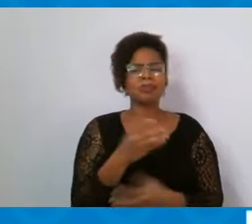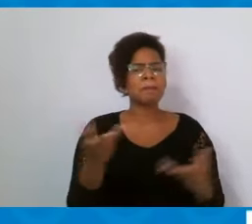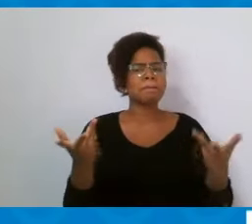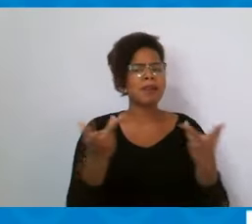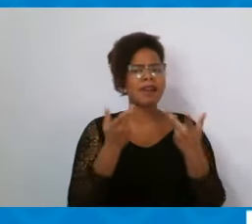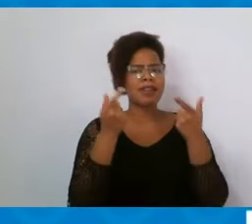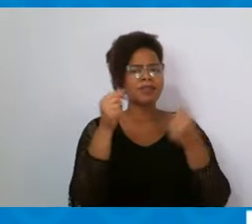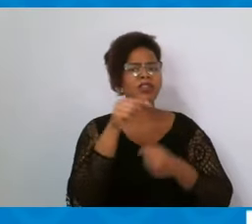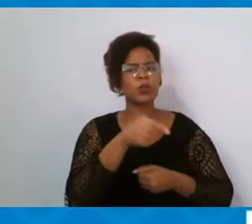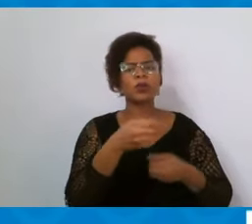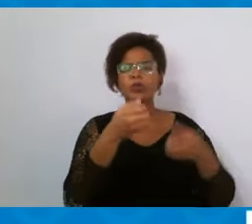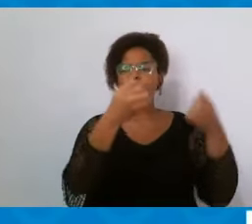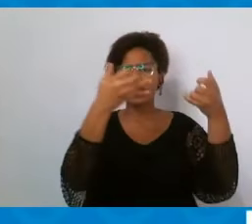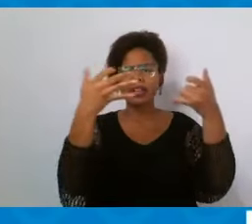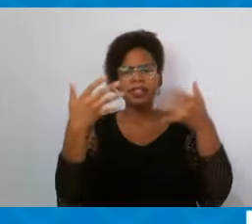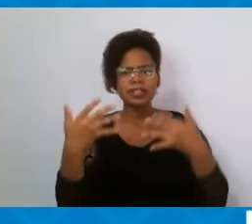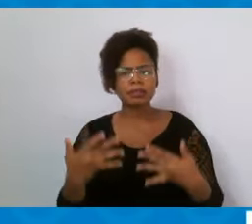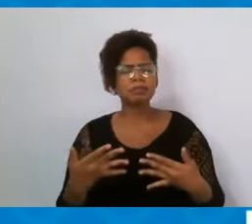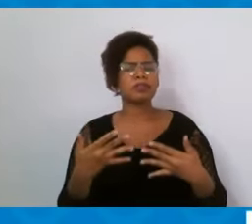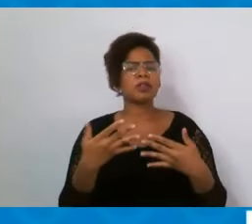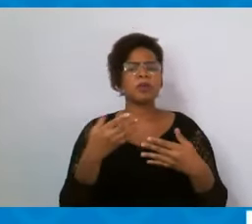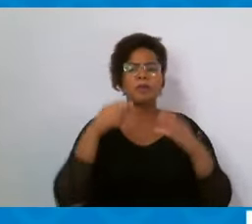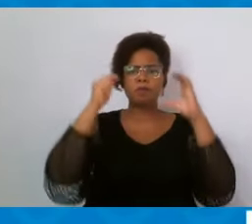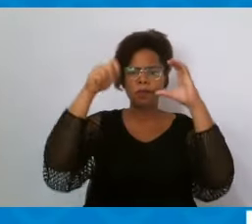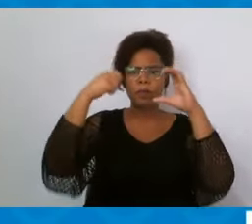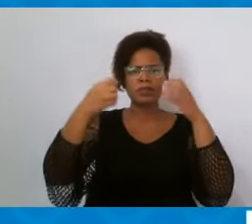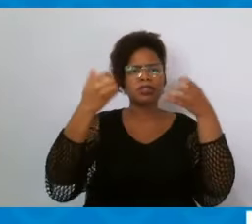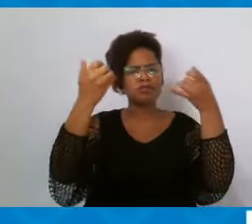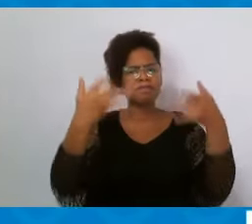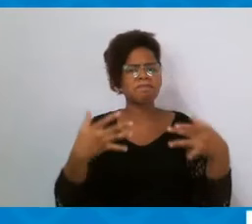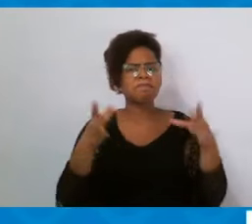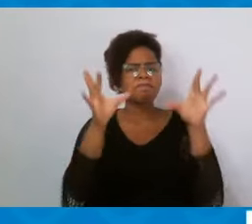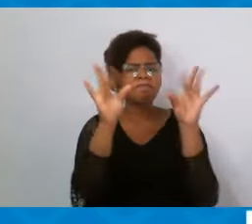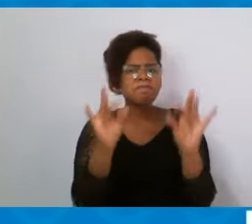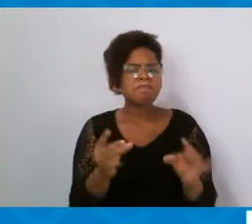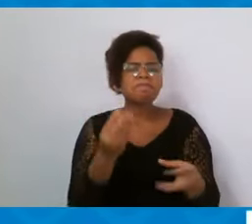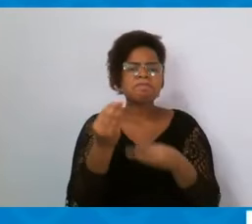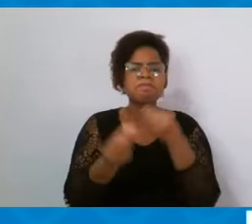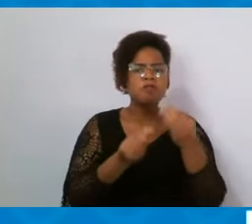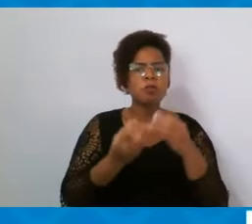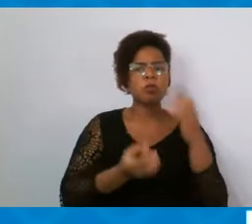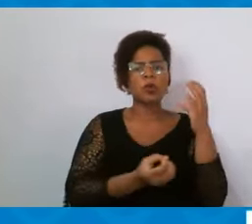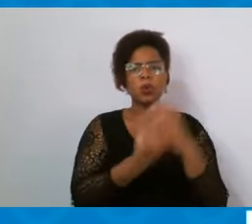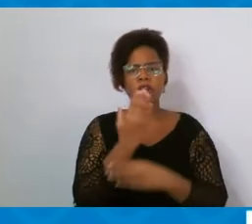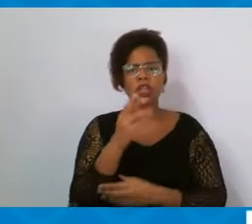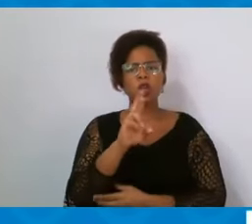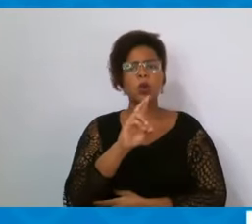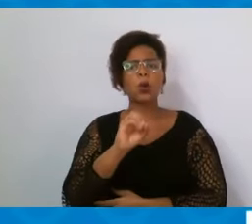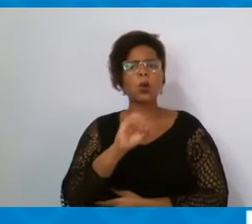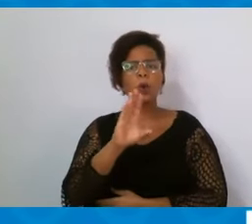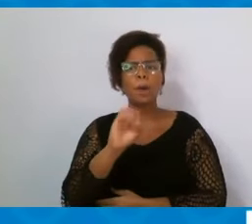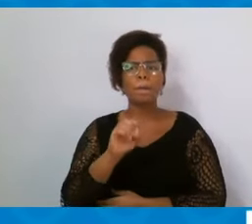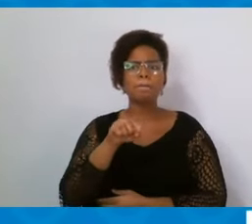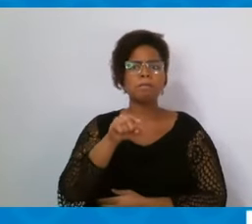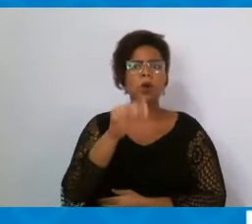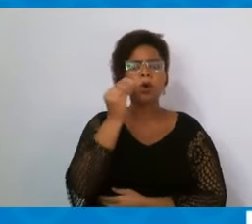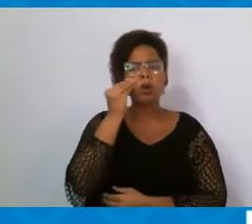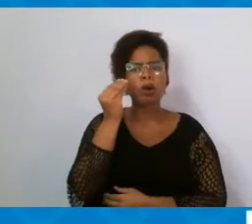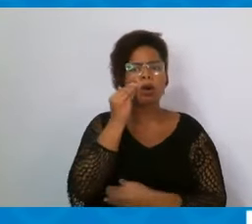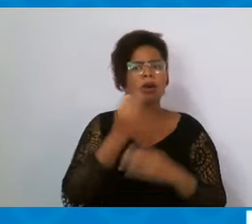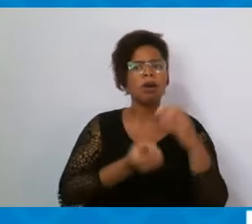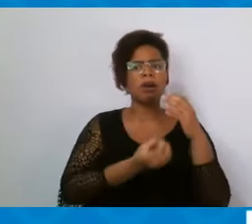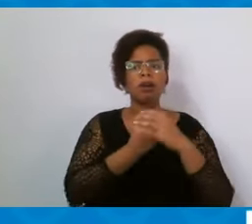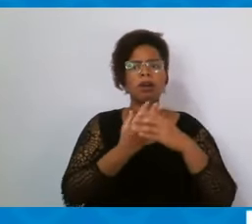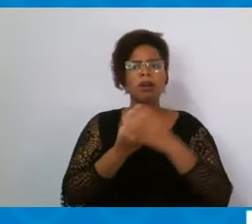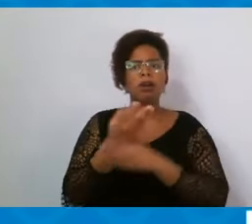dele, não é? E certamente de todo o seu time, nessa coisa de você construir algo. E a questão